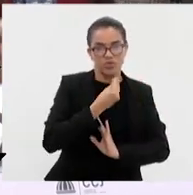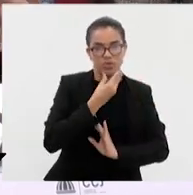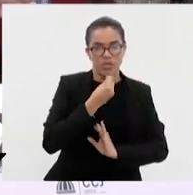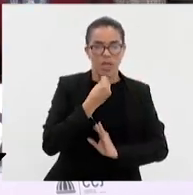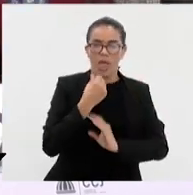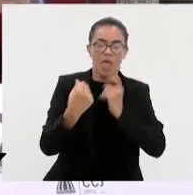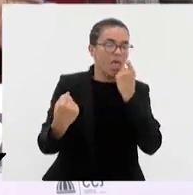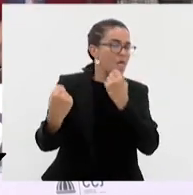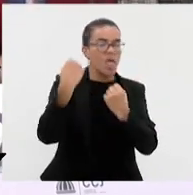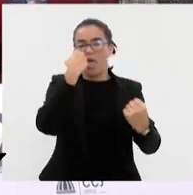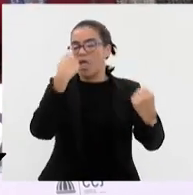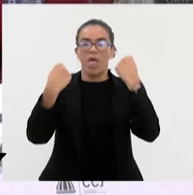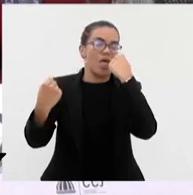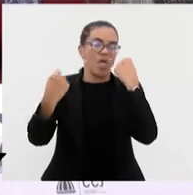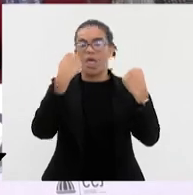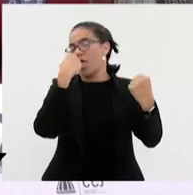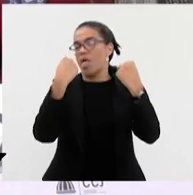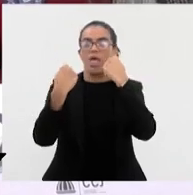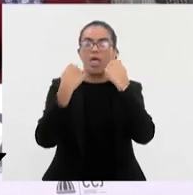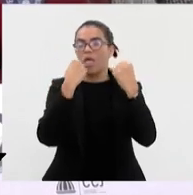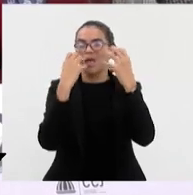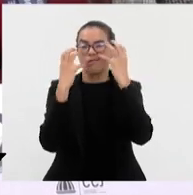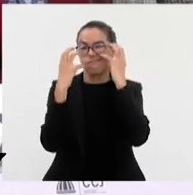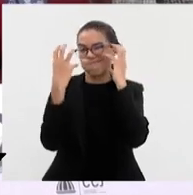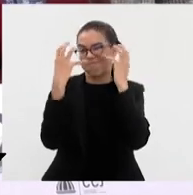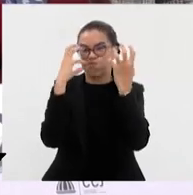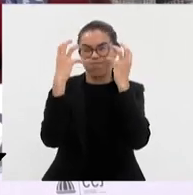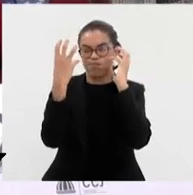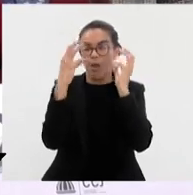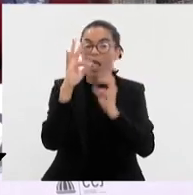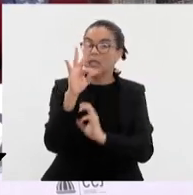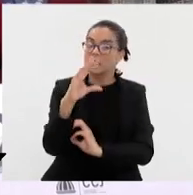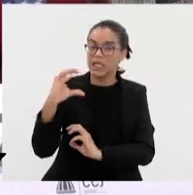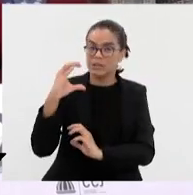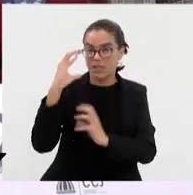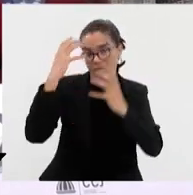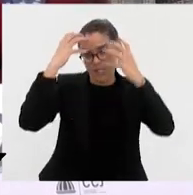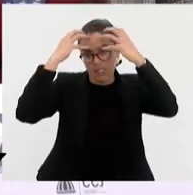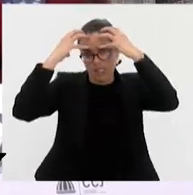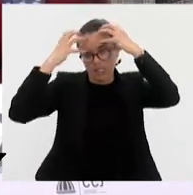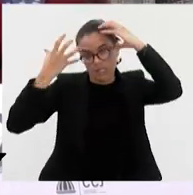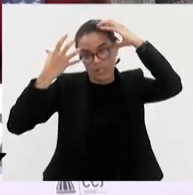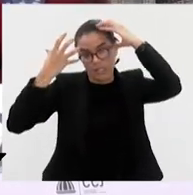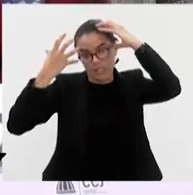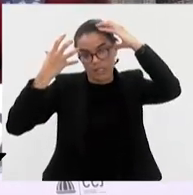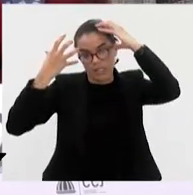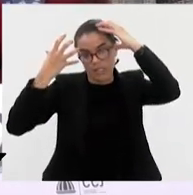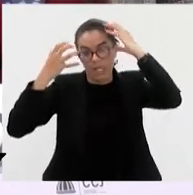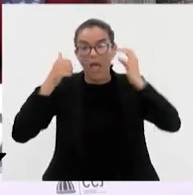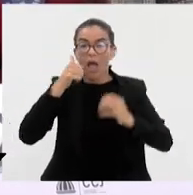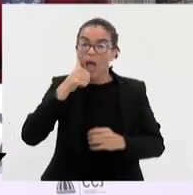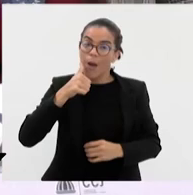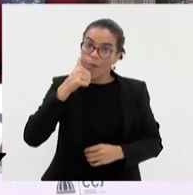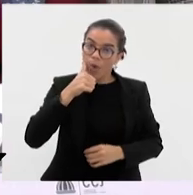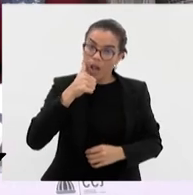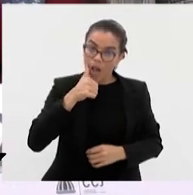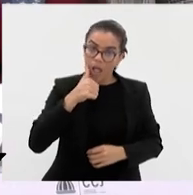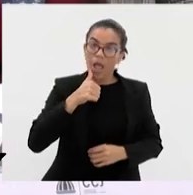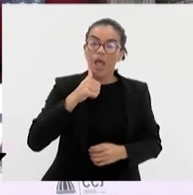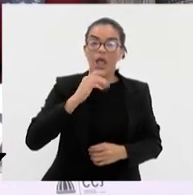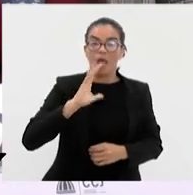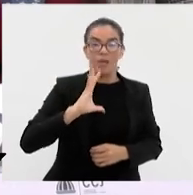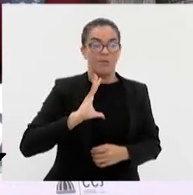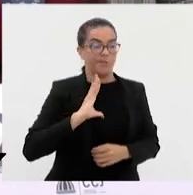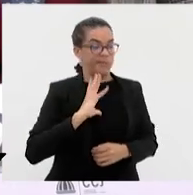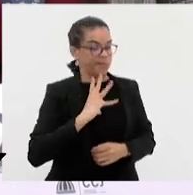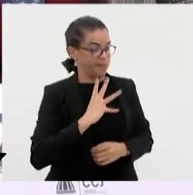Apanhou muito. Teve um traumatismo craniano. Mulher biológica, fez a sua transformação de gênero, não